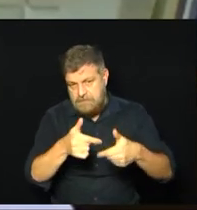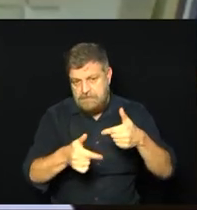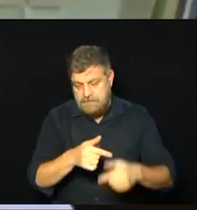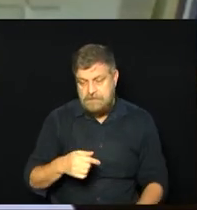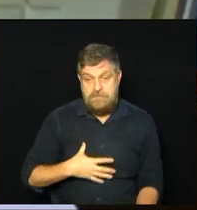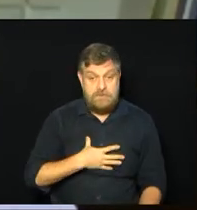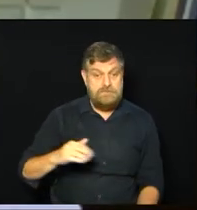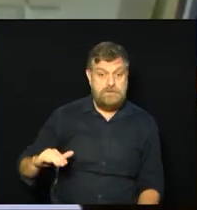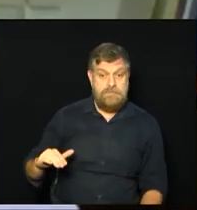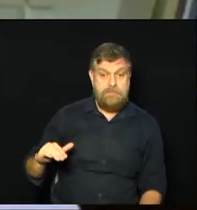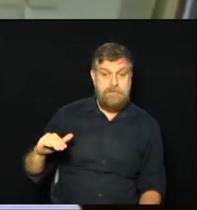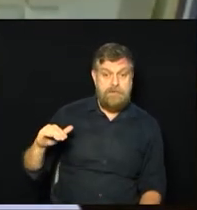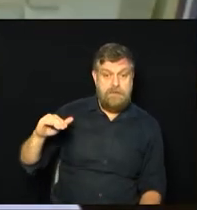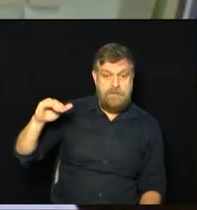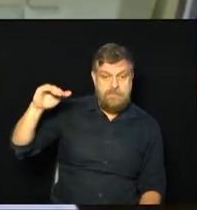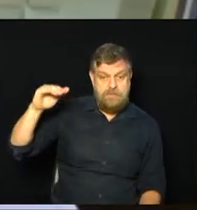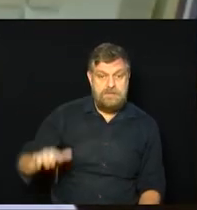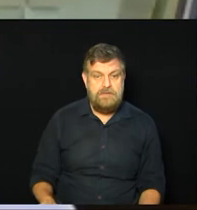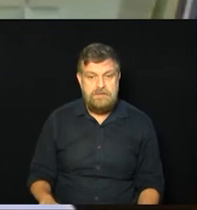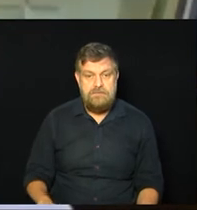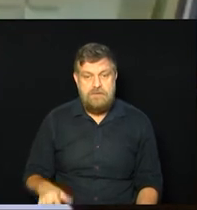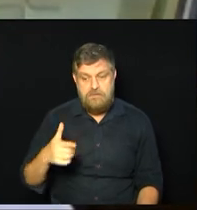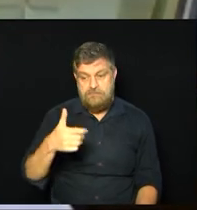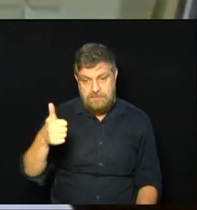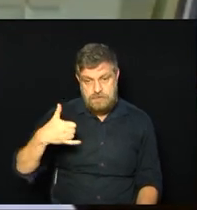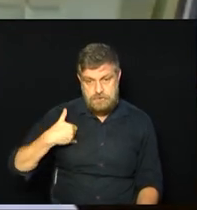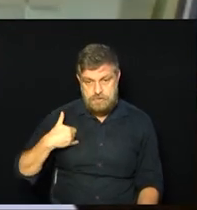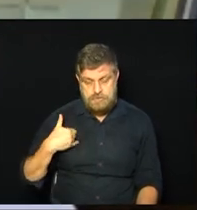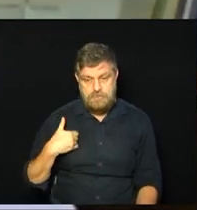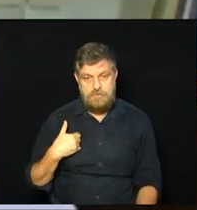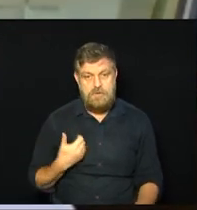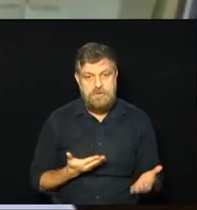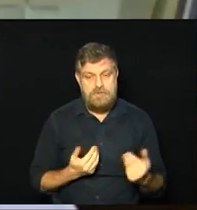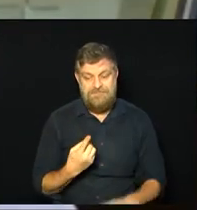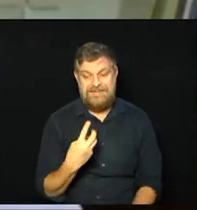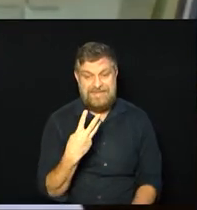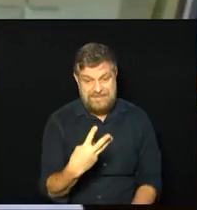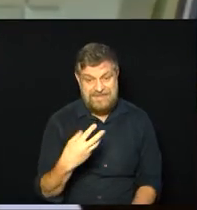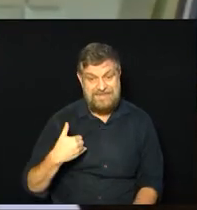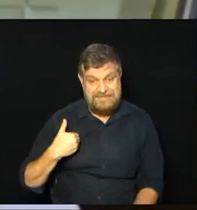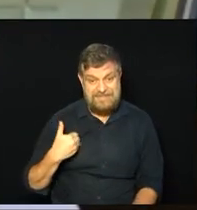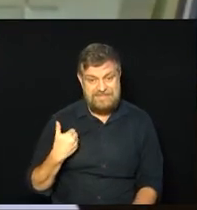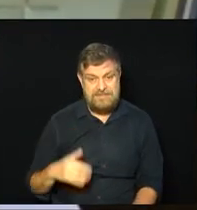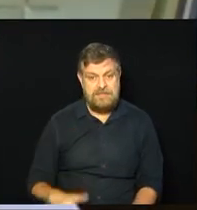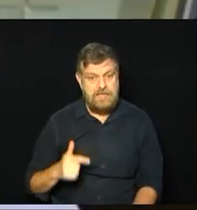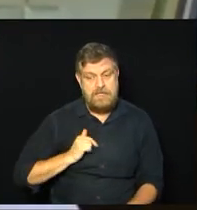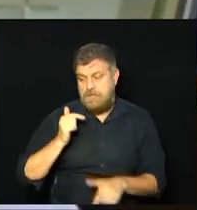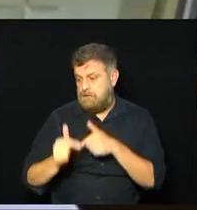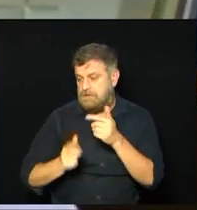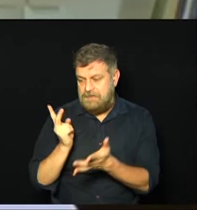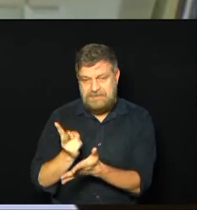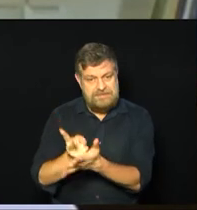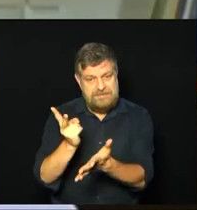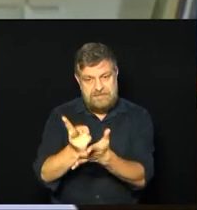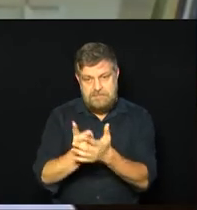meus filhos. Eu tenho, a minha mais velha tem 21, o meu mais novo vai fazer 13, e nunca deixei de trabalhar, isso foi